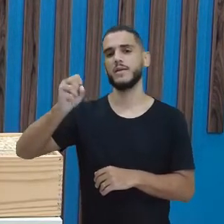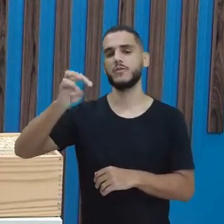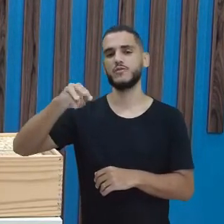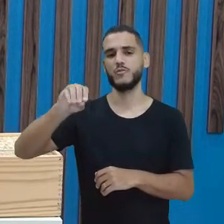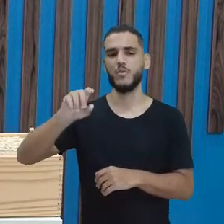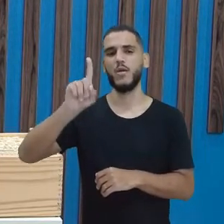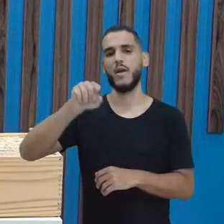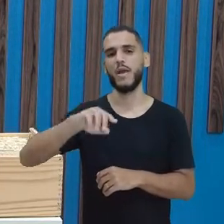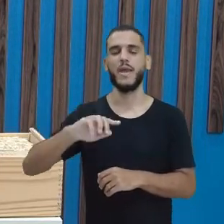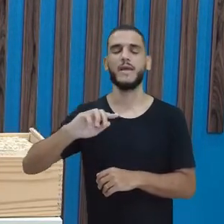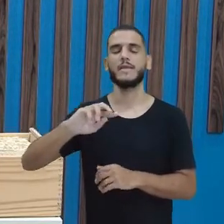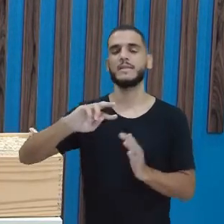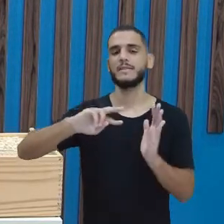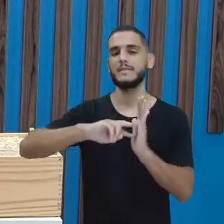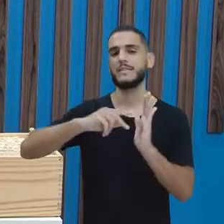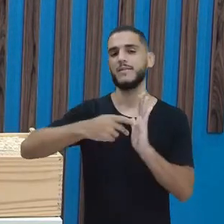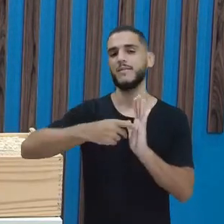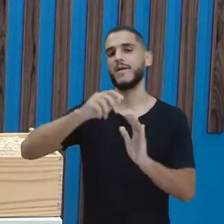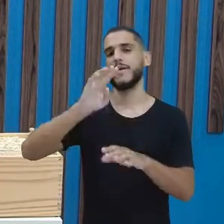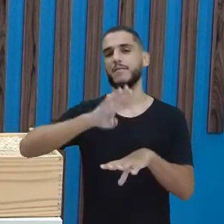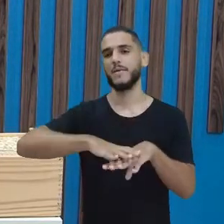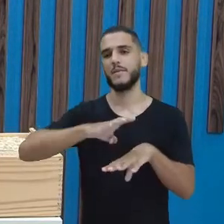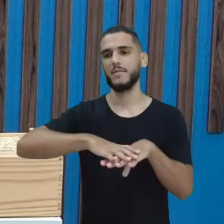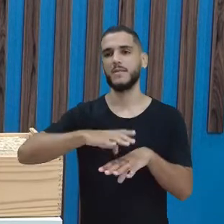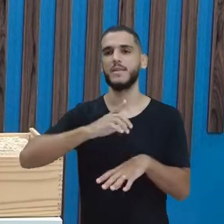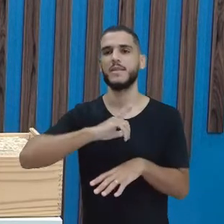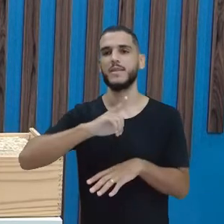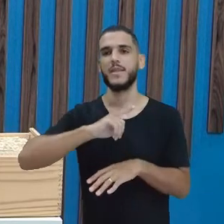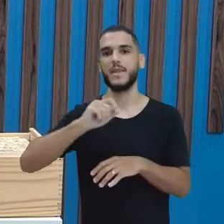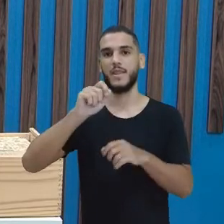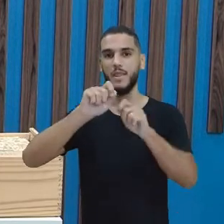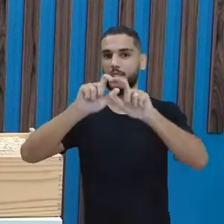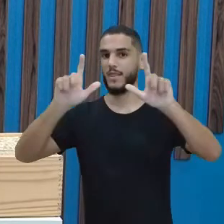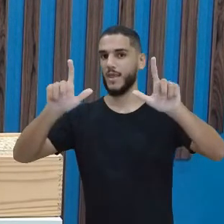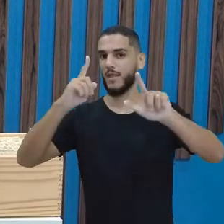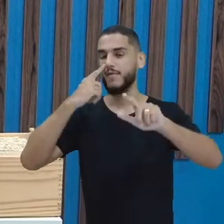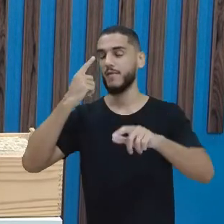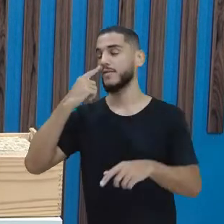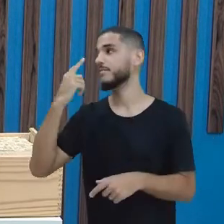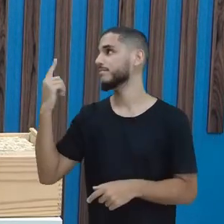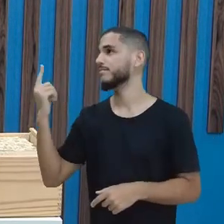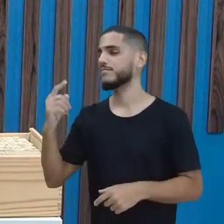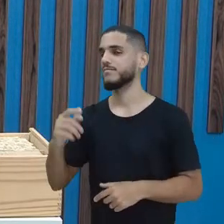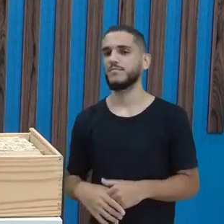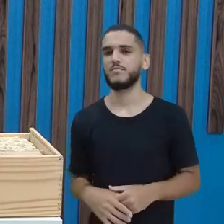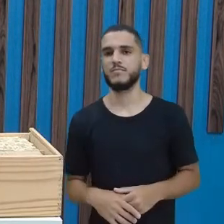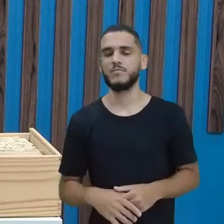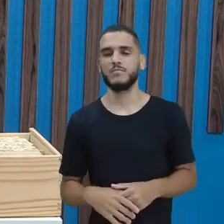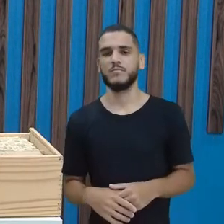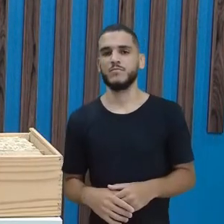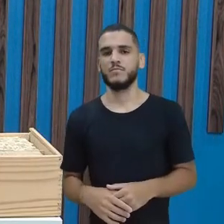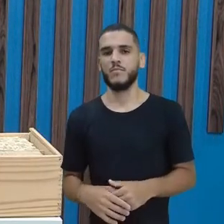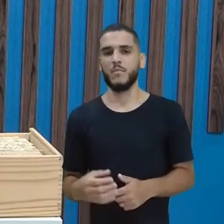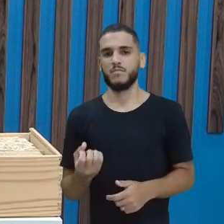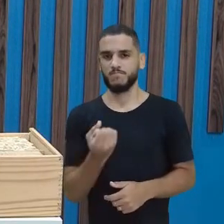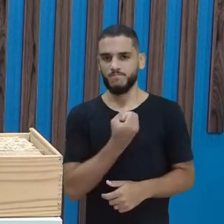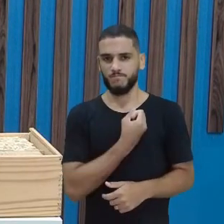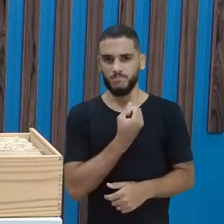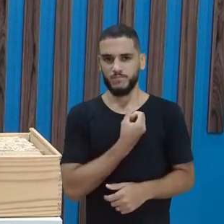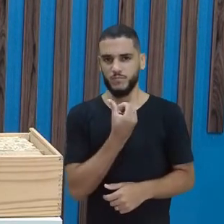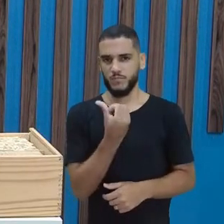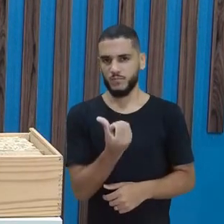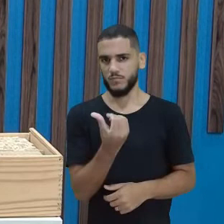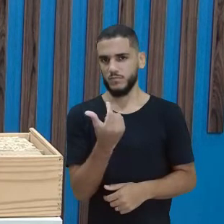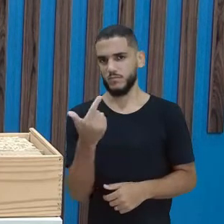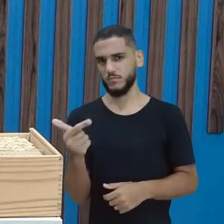para o quadro aqui, para o quadro não, para a tela, vamos aqui para a tela, veja, o número 62, que é o número